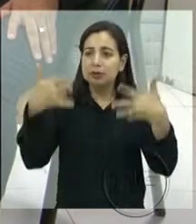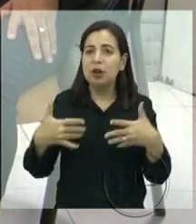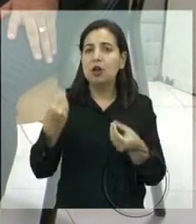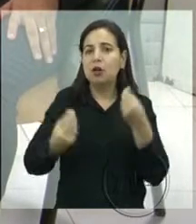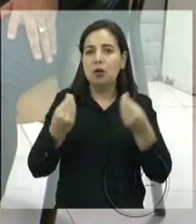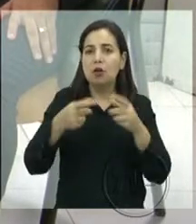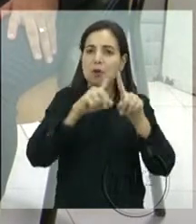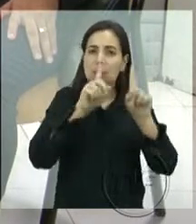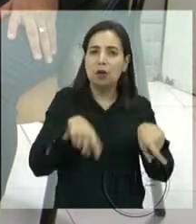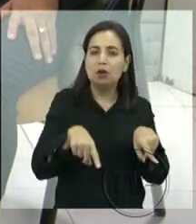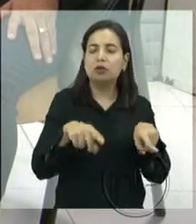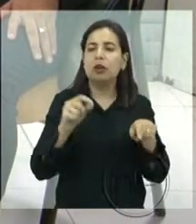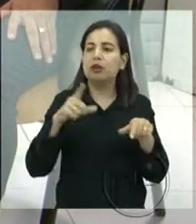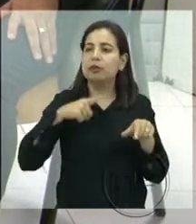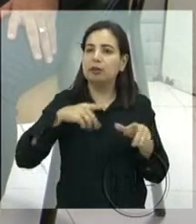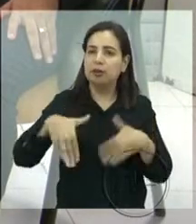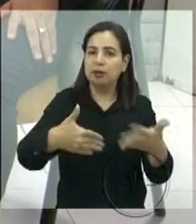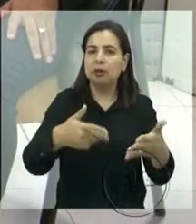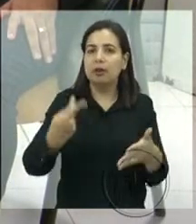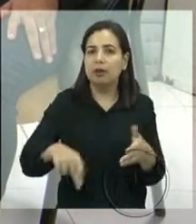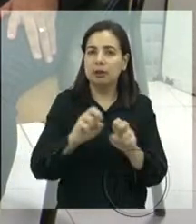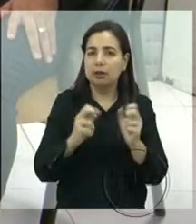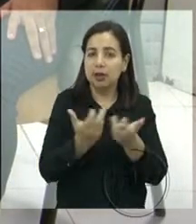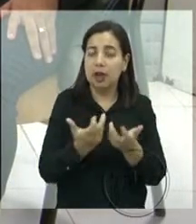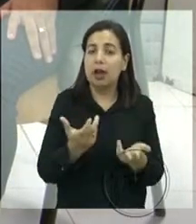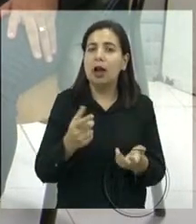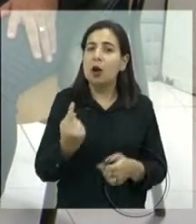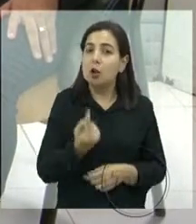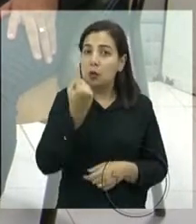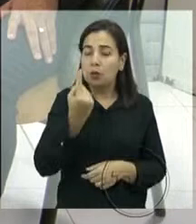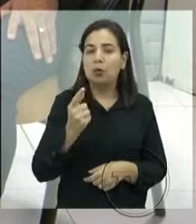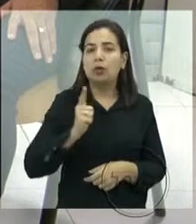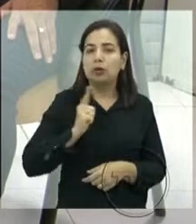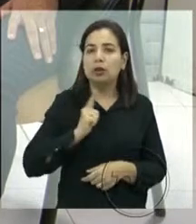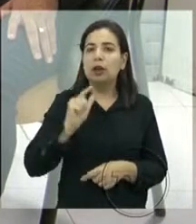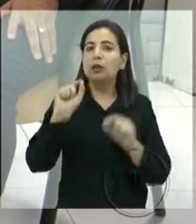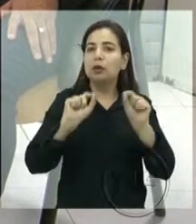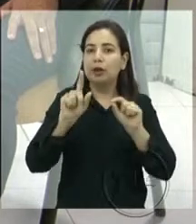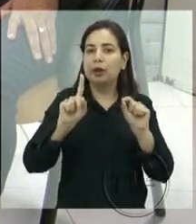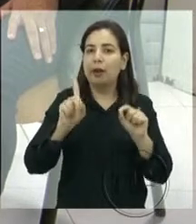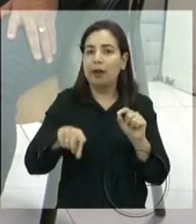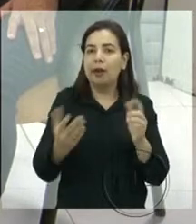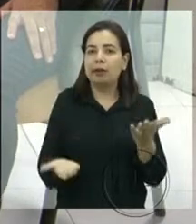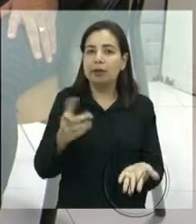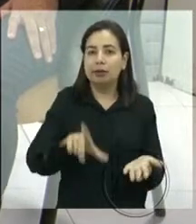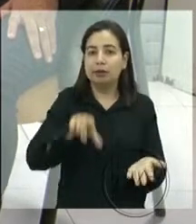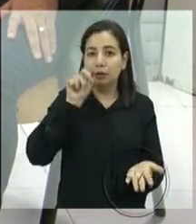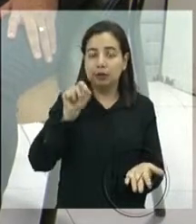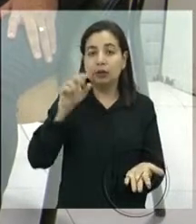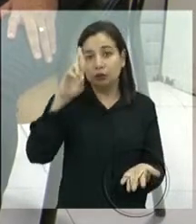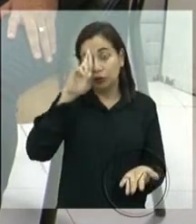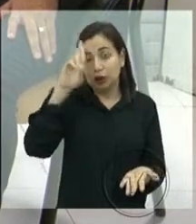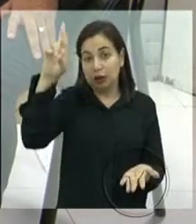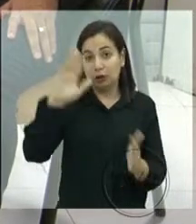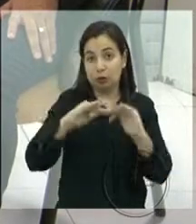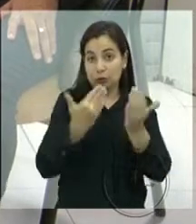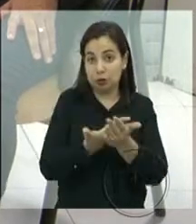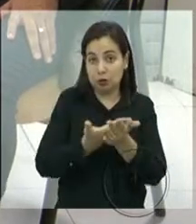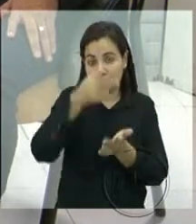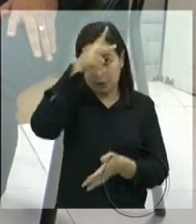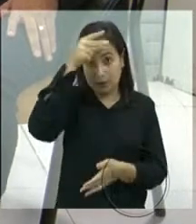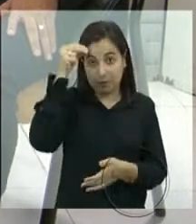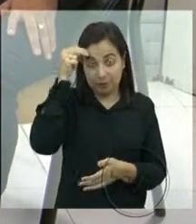projetos seus, né, que estão tramitando na casa, e um deles é seleção pública para diretores de escolas